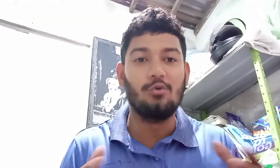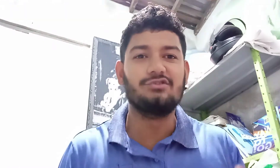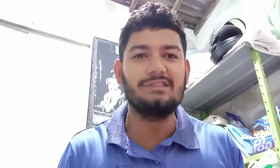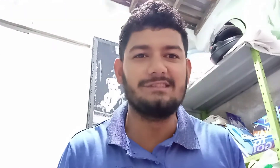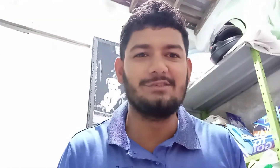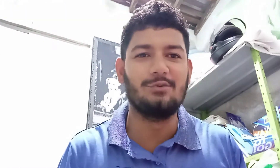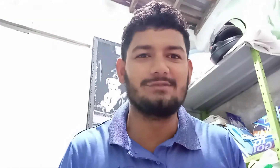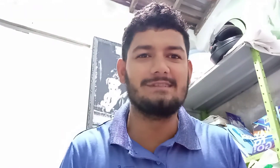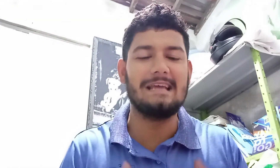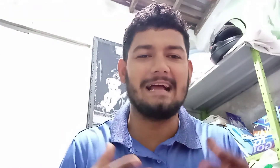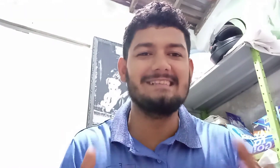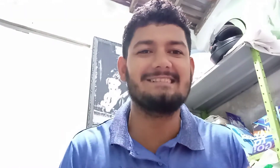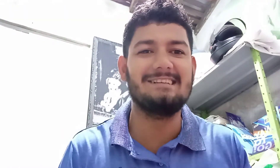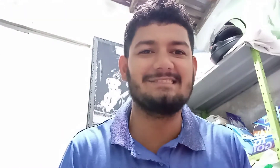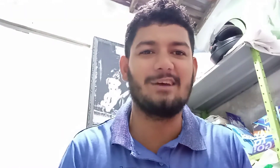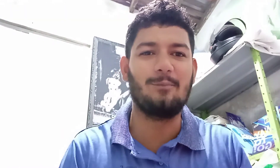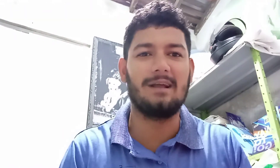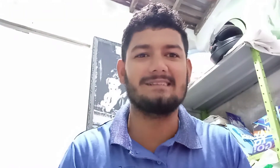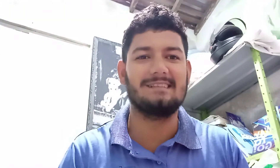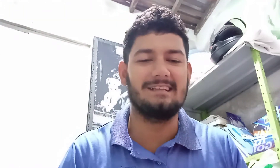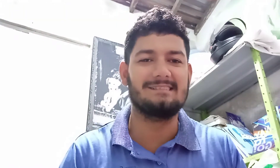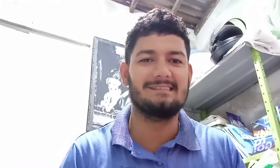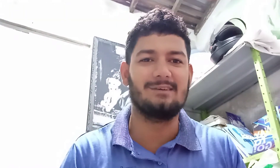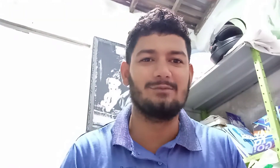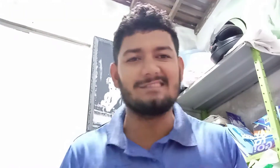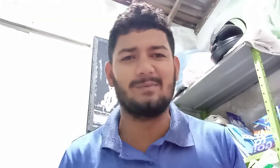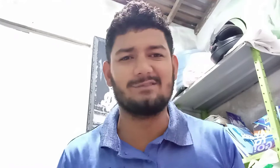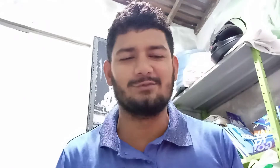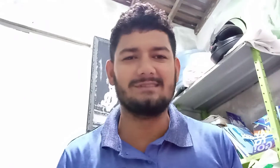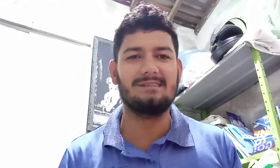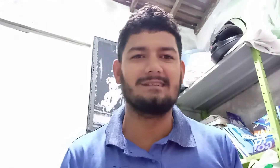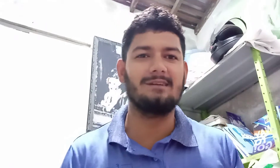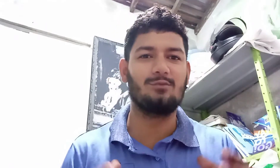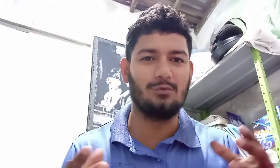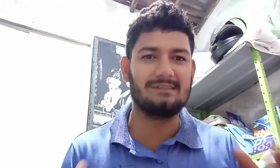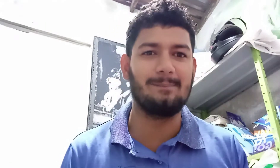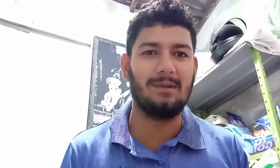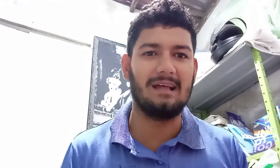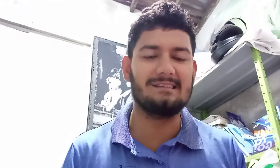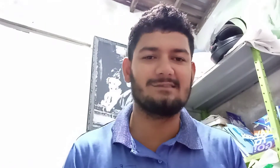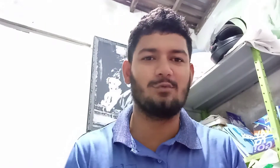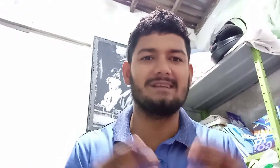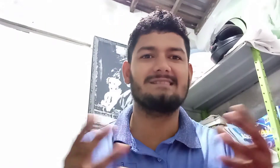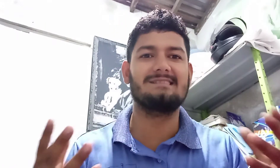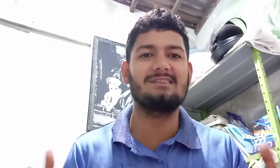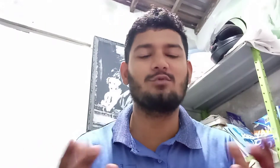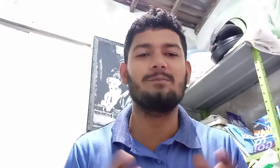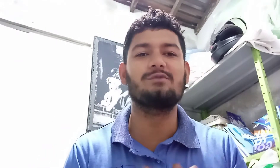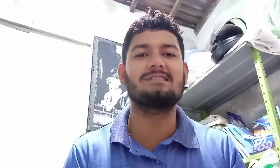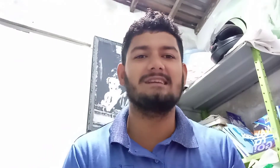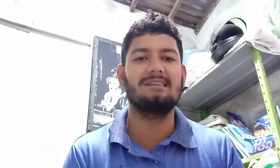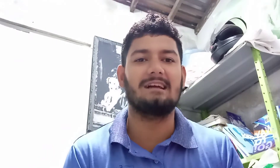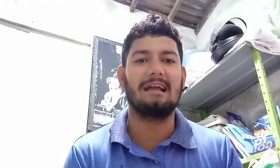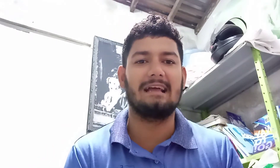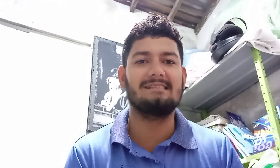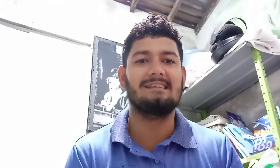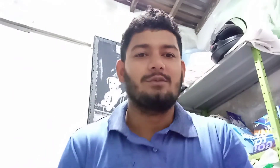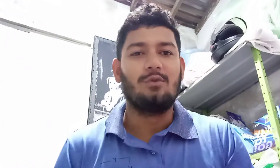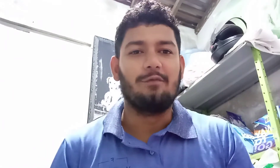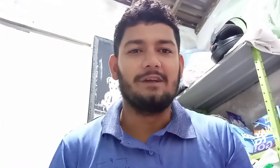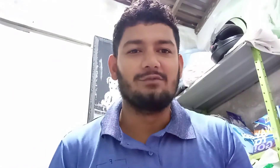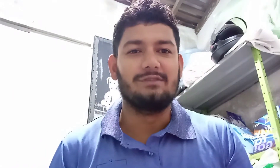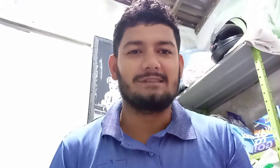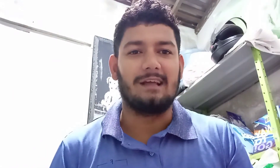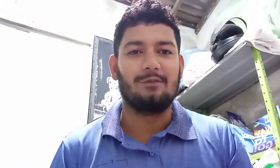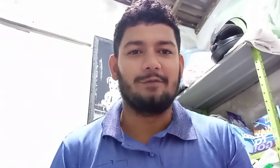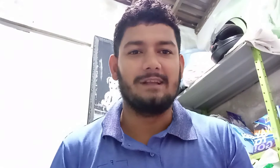Habilitação. Hoje iniciou-se a inscrição para a seleção das pessoas que serão contempladas com as 5 mil CNHs que